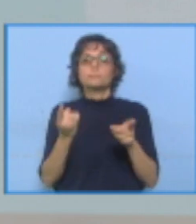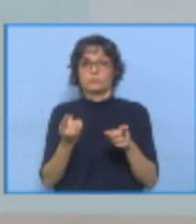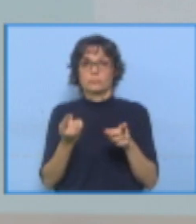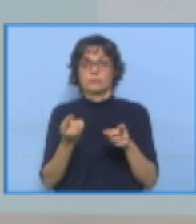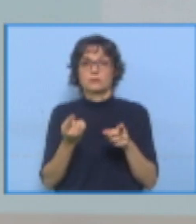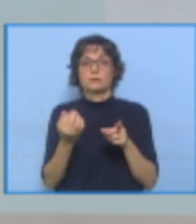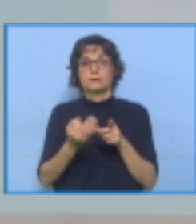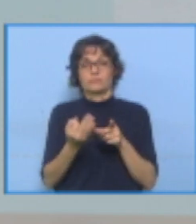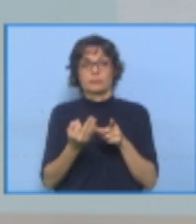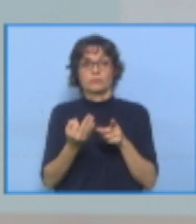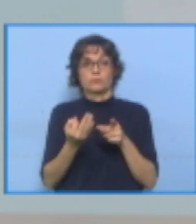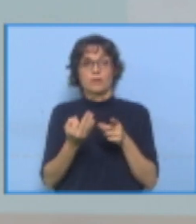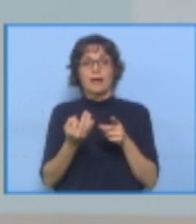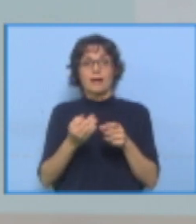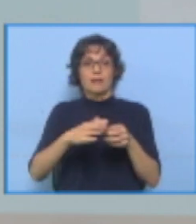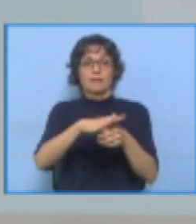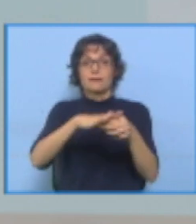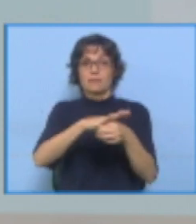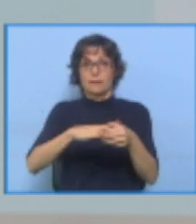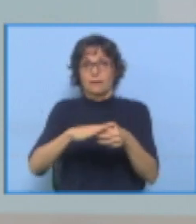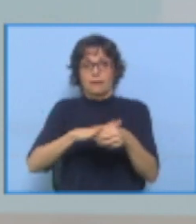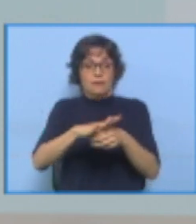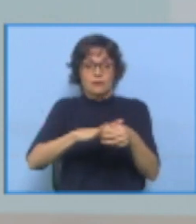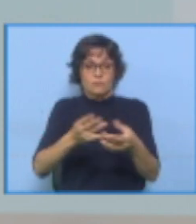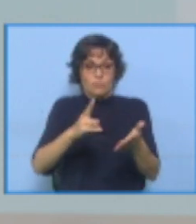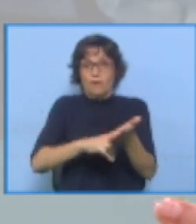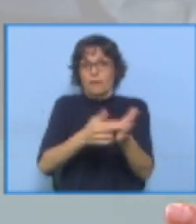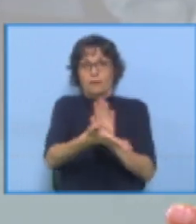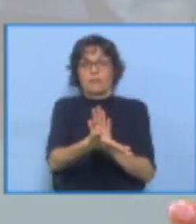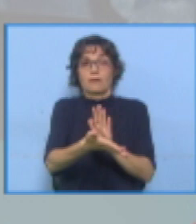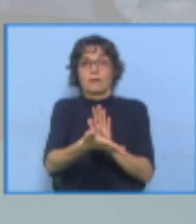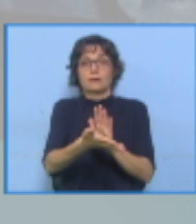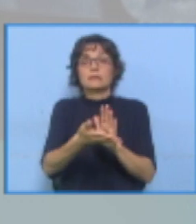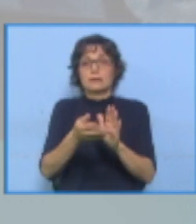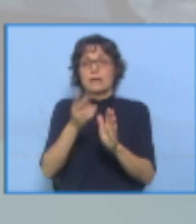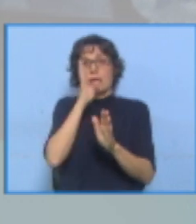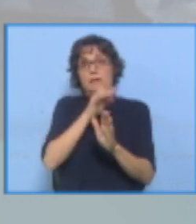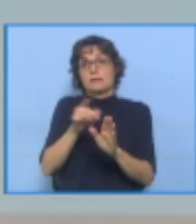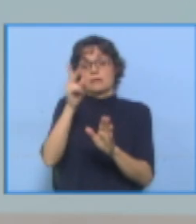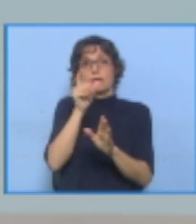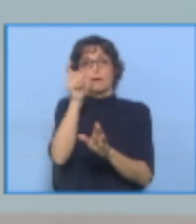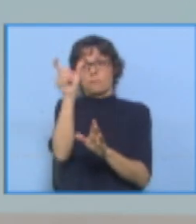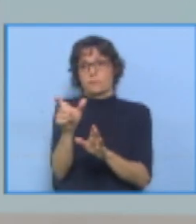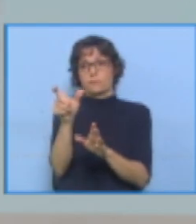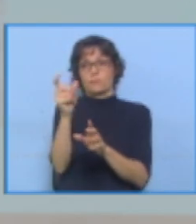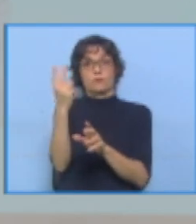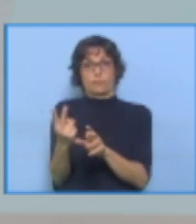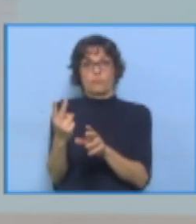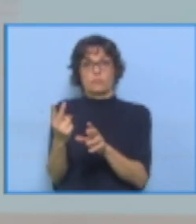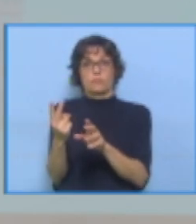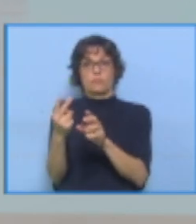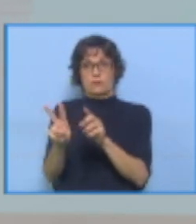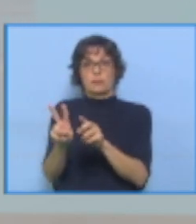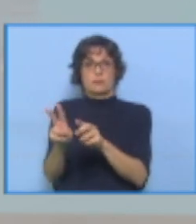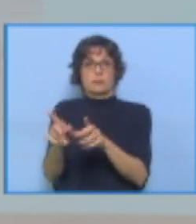diz o bom senso, não é? Que no caso de por mérito chegar lá, ninguém deve ser prejudicado por ser irmão de alguém, não